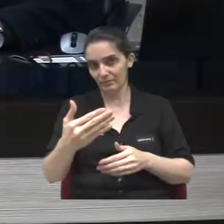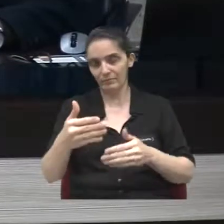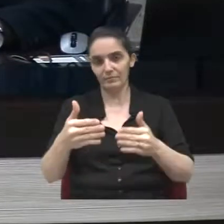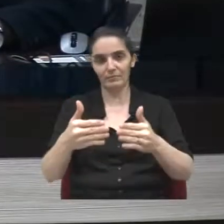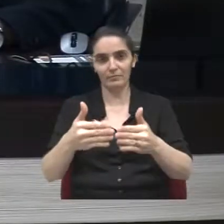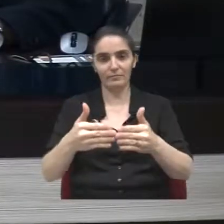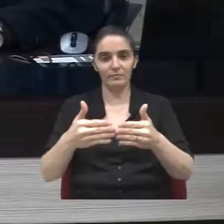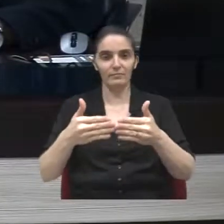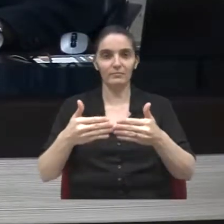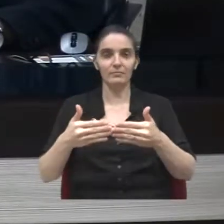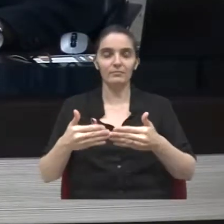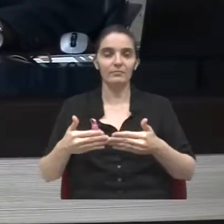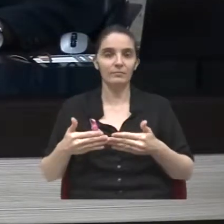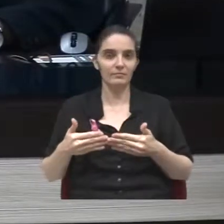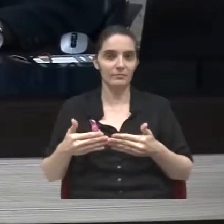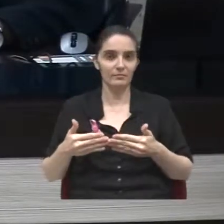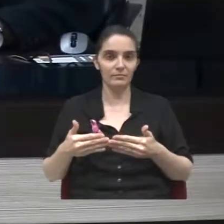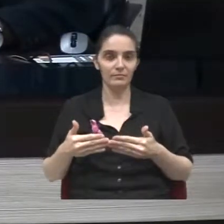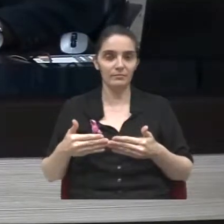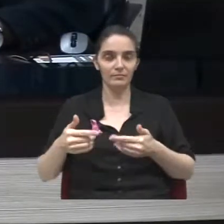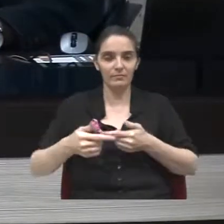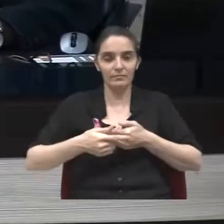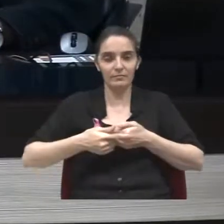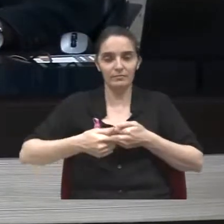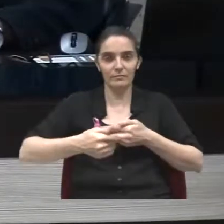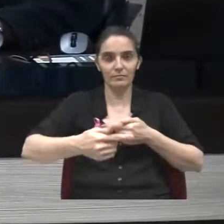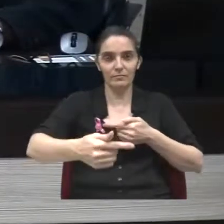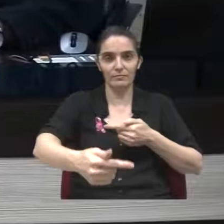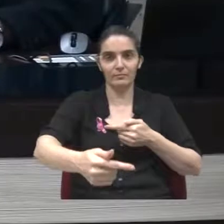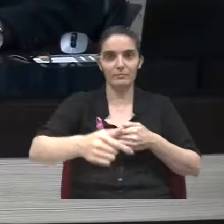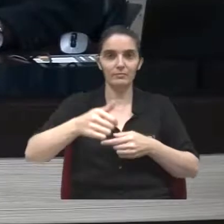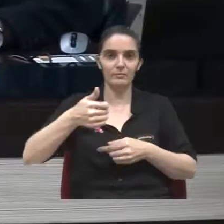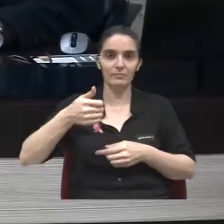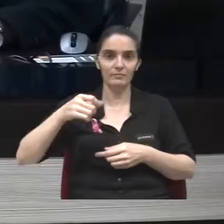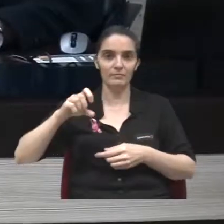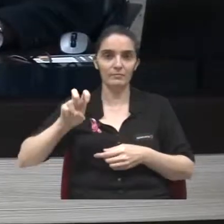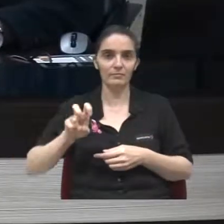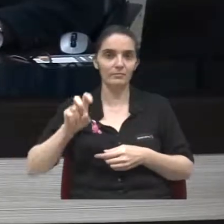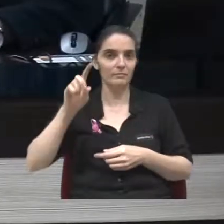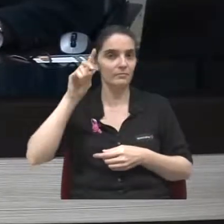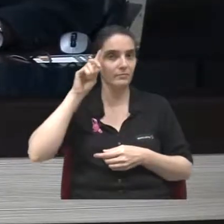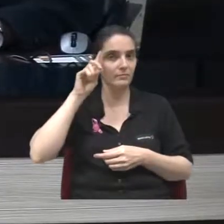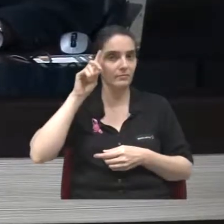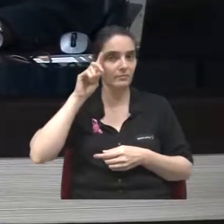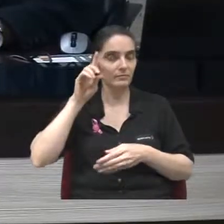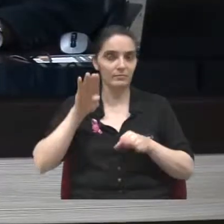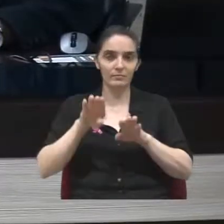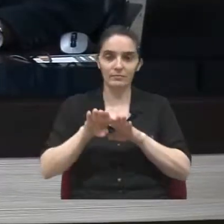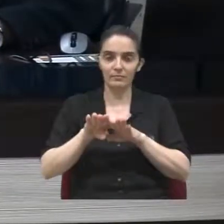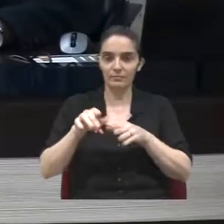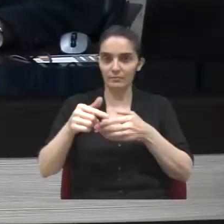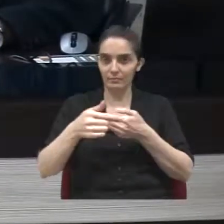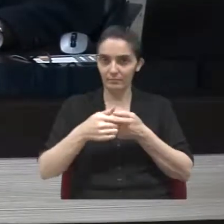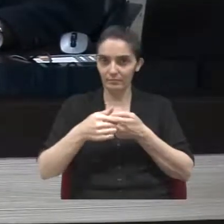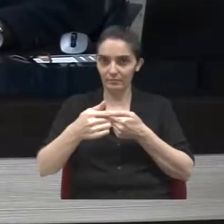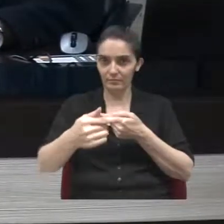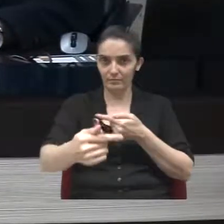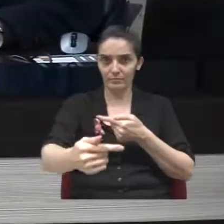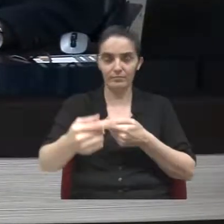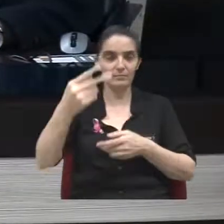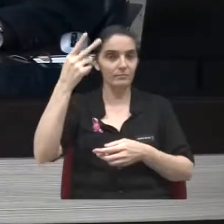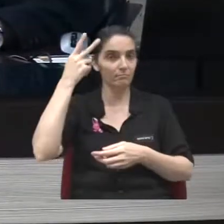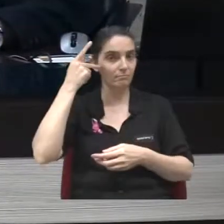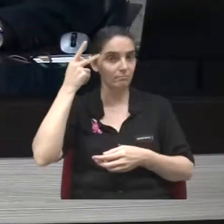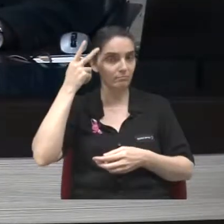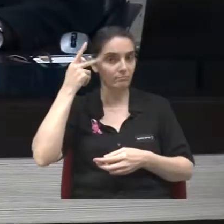respeitosamente a prorrogação do prazo de 15 dias, além do prazo regimental, com o objetivo de